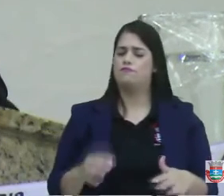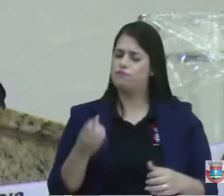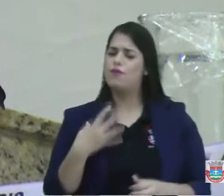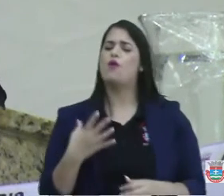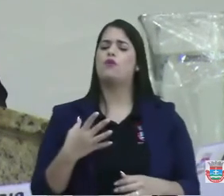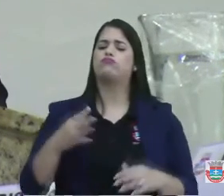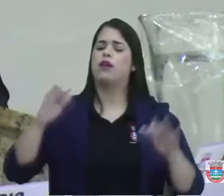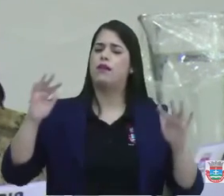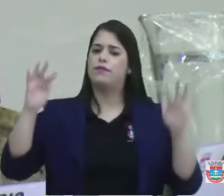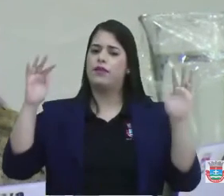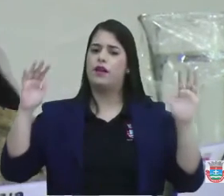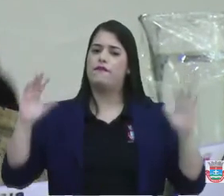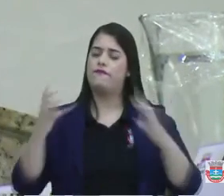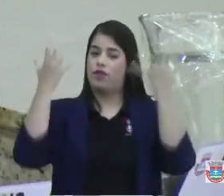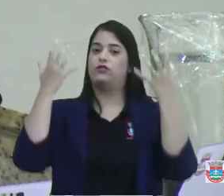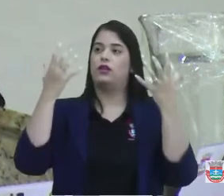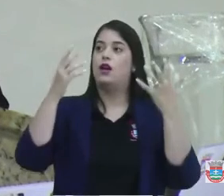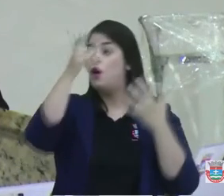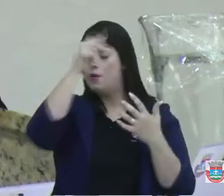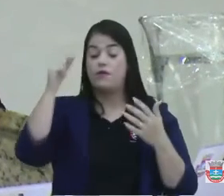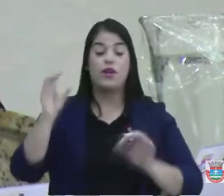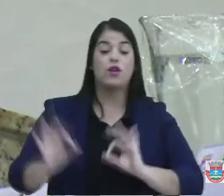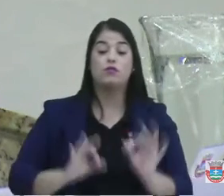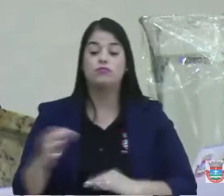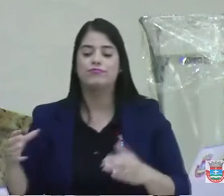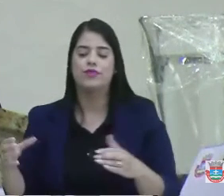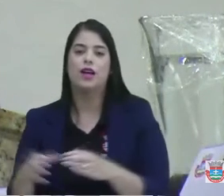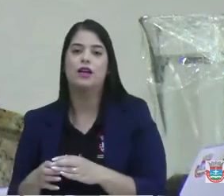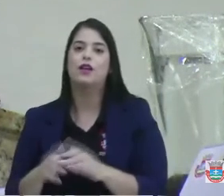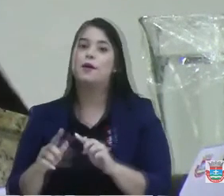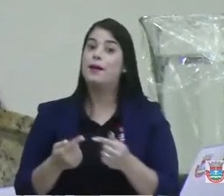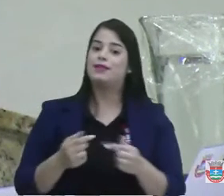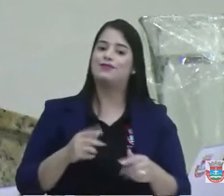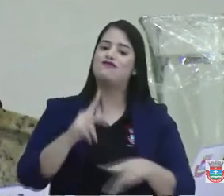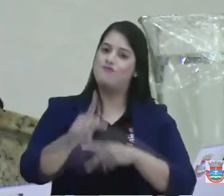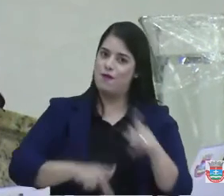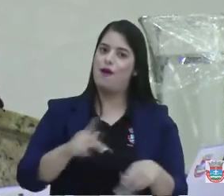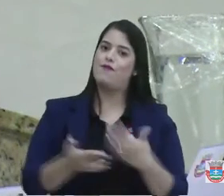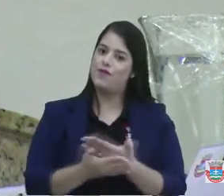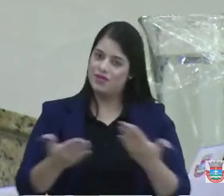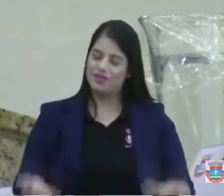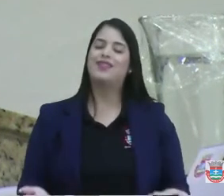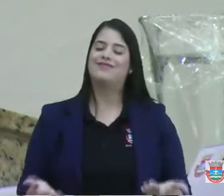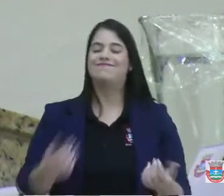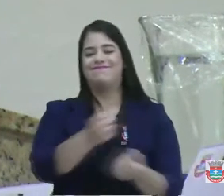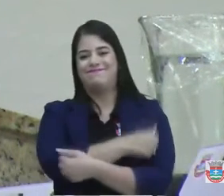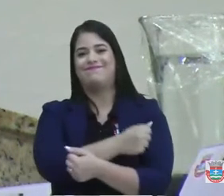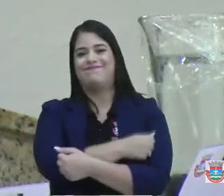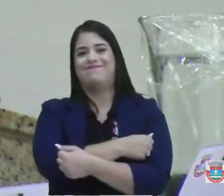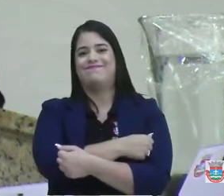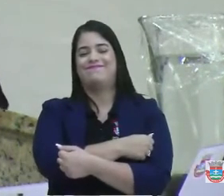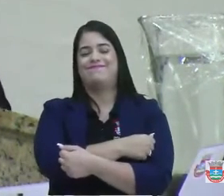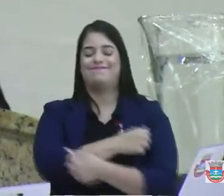porque a festa o prefeito organiza com sua equipe mas a festa é do povo é de vocês então um abraço